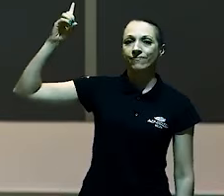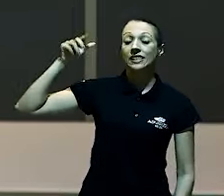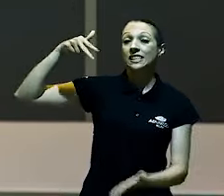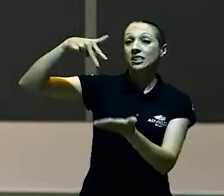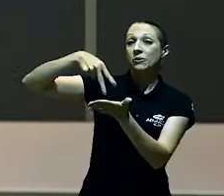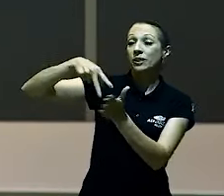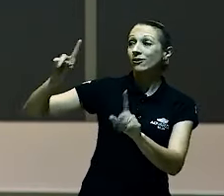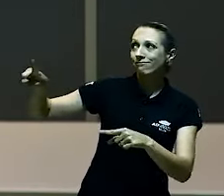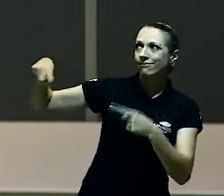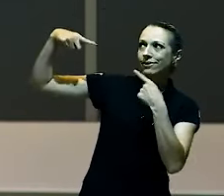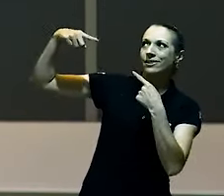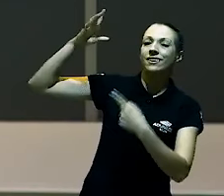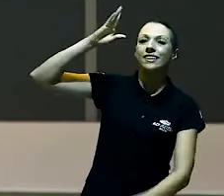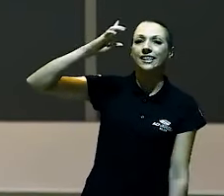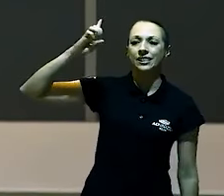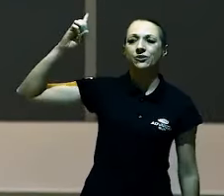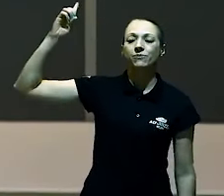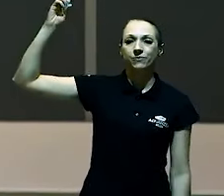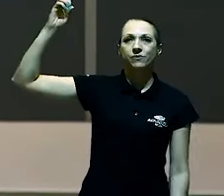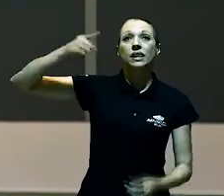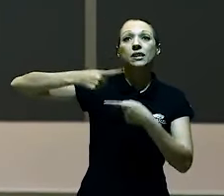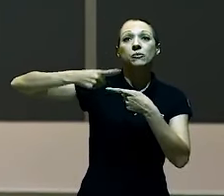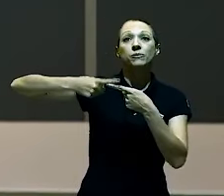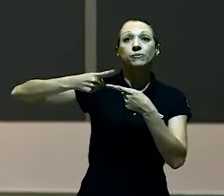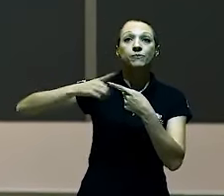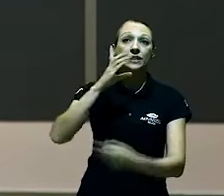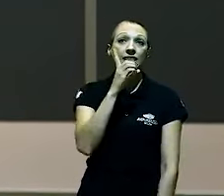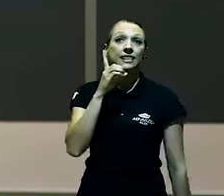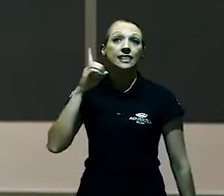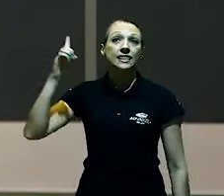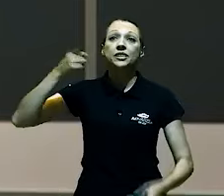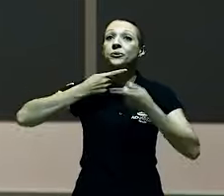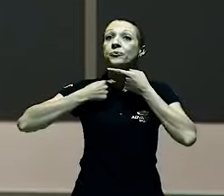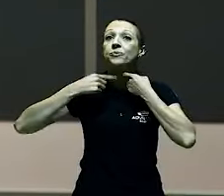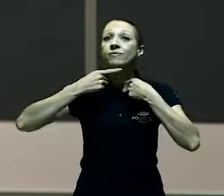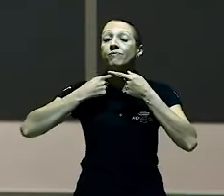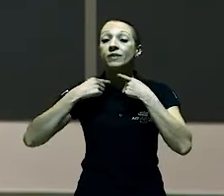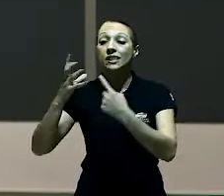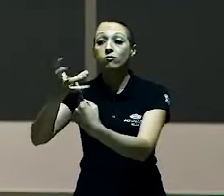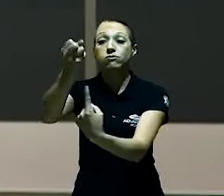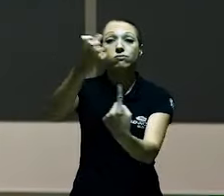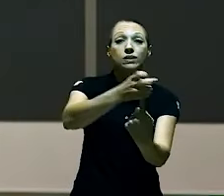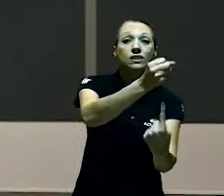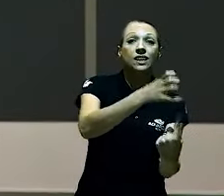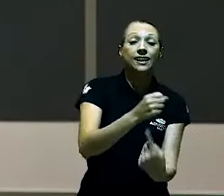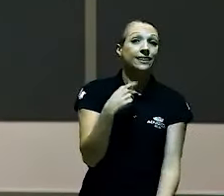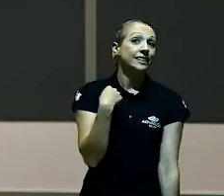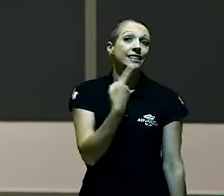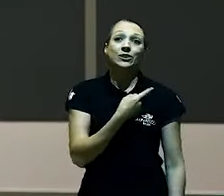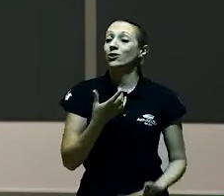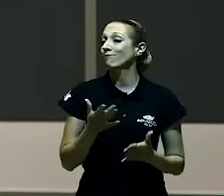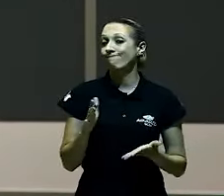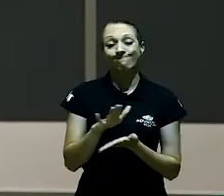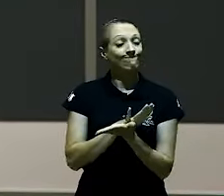de confronto e conflito com Deus, porque Deus quer uma coisa e nós não queremos aquilo que Deus quer. E quando Deus quer uma